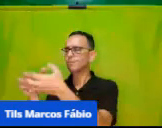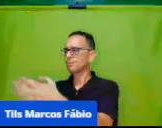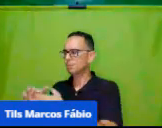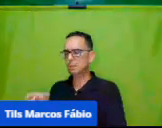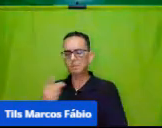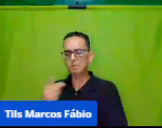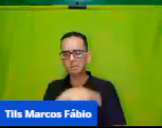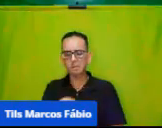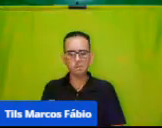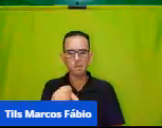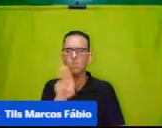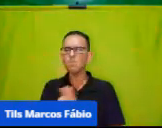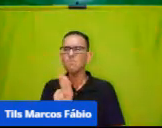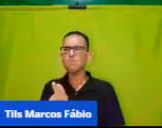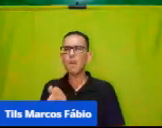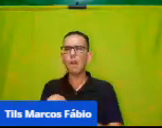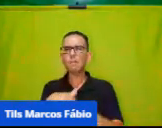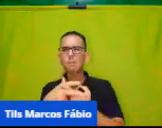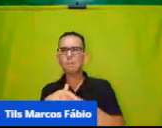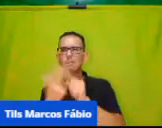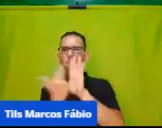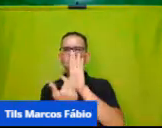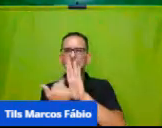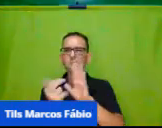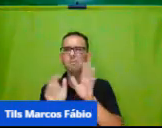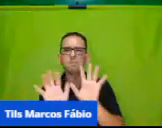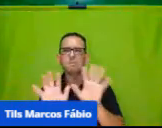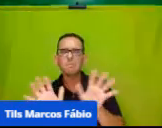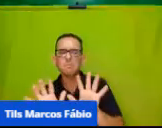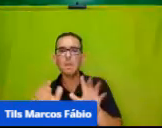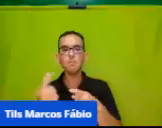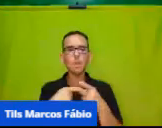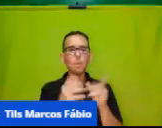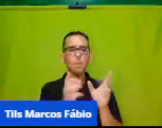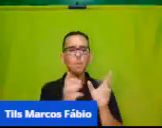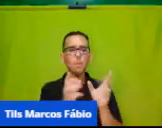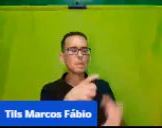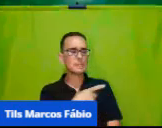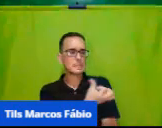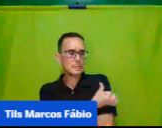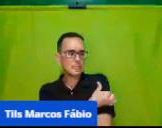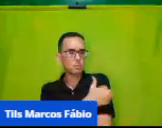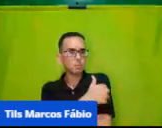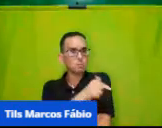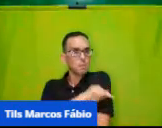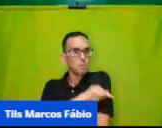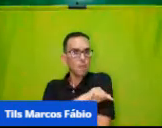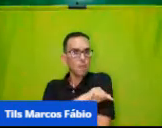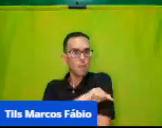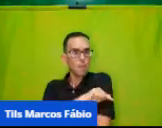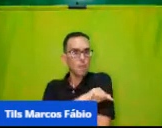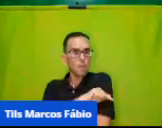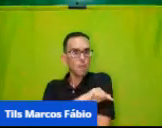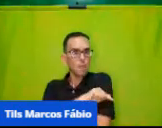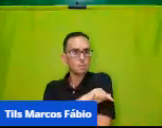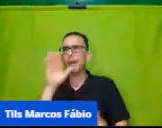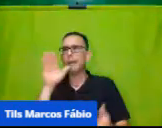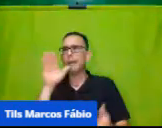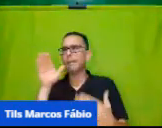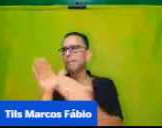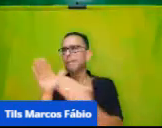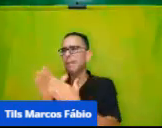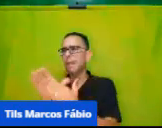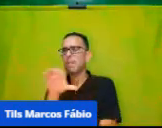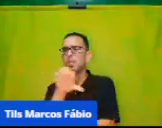o uso de instrumento, de desenho e tudo mais, porque as minhas turmas, que é 6º, 7º, e nono, até então, não teve nenhuma atividade